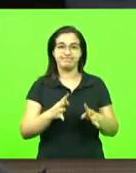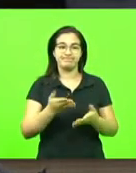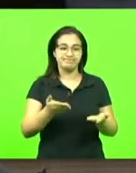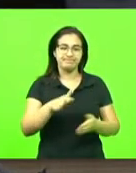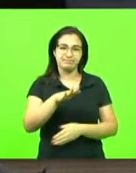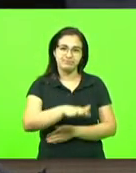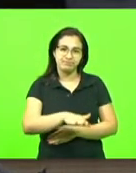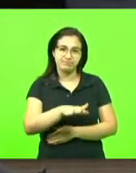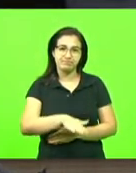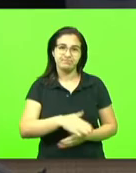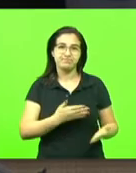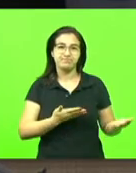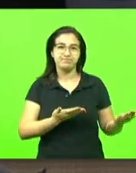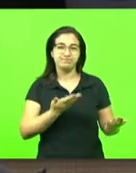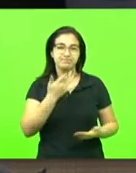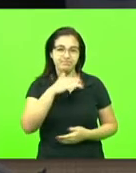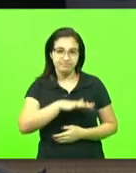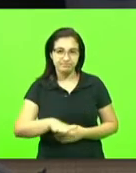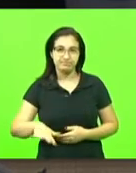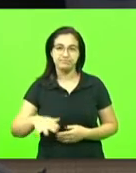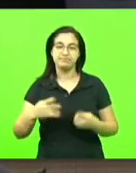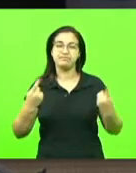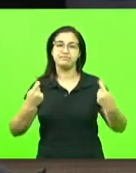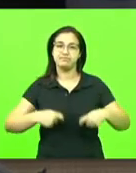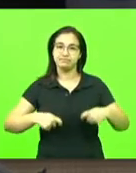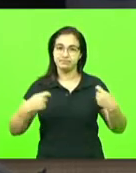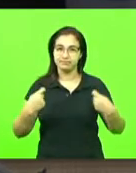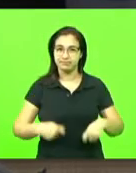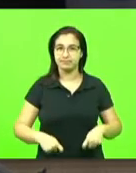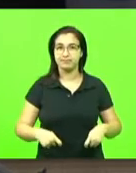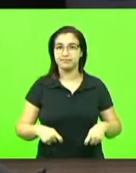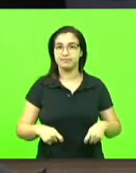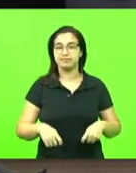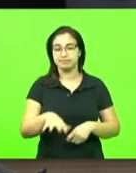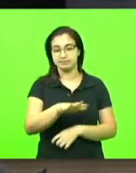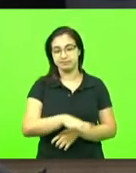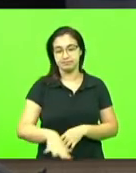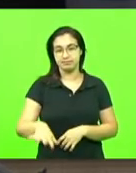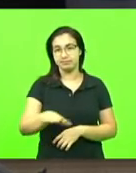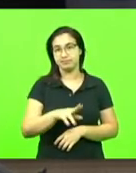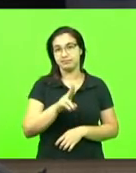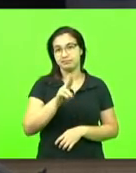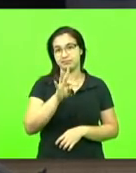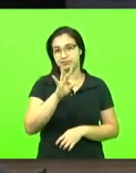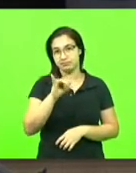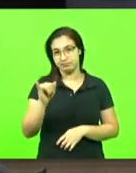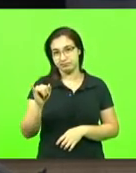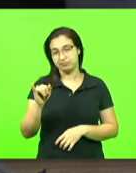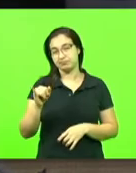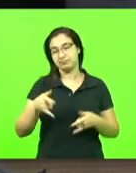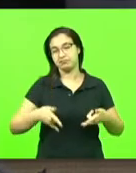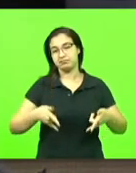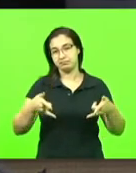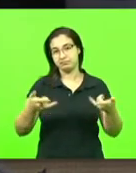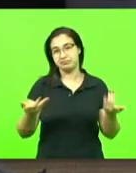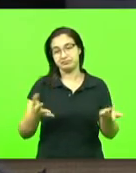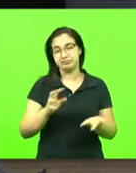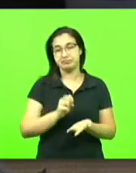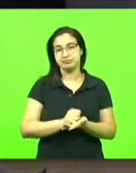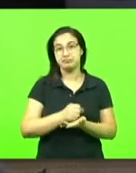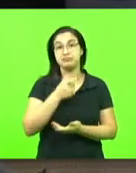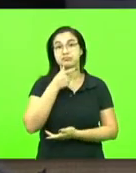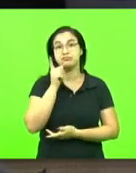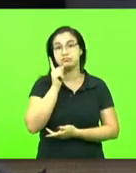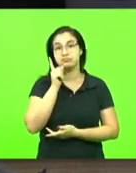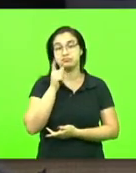paciente que está necessitando de um espaço, de uma UTI. Então, faço esse registro. Ontem mesmo